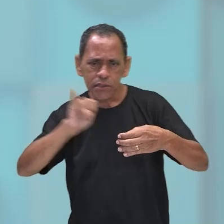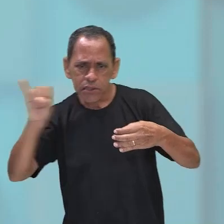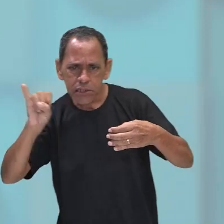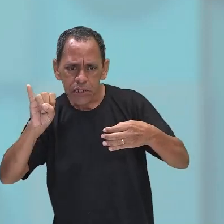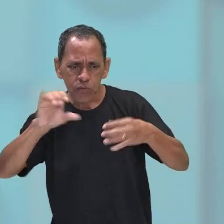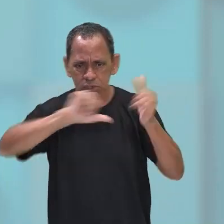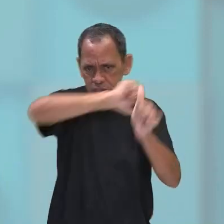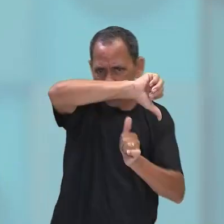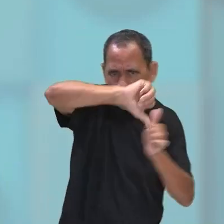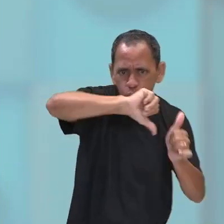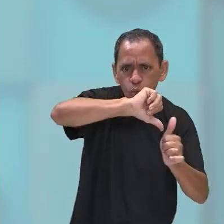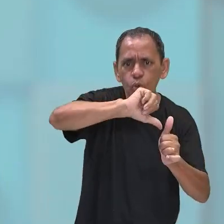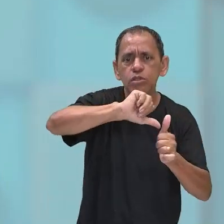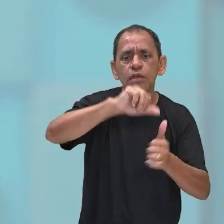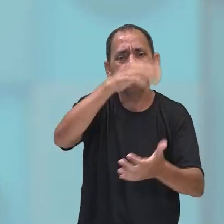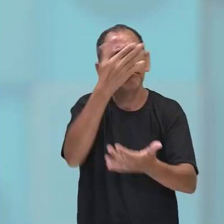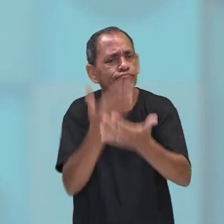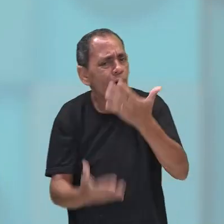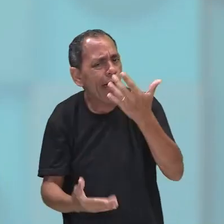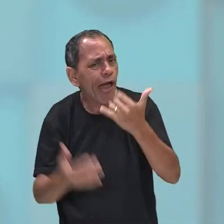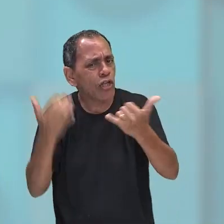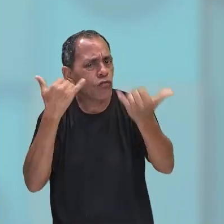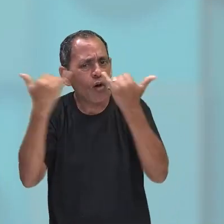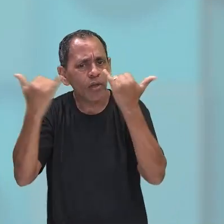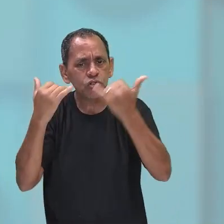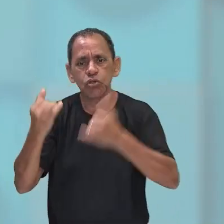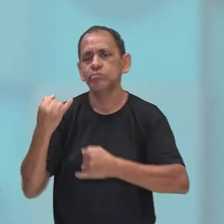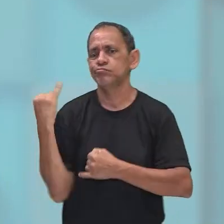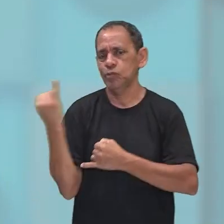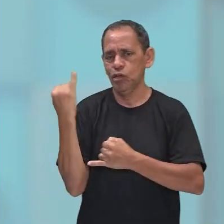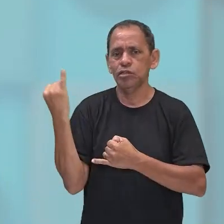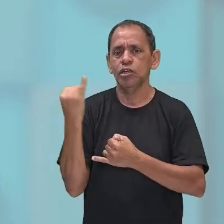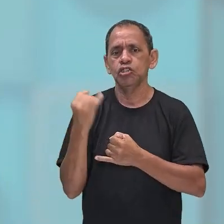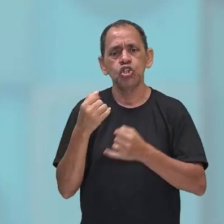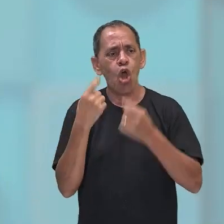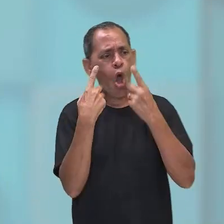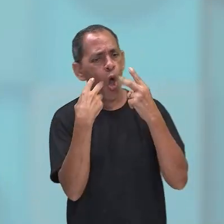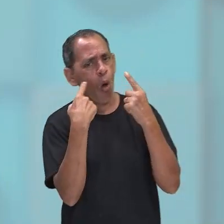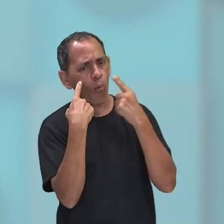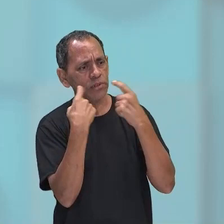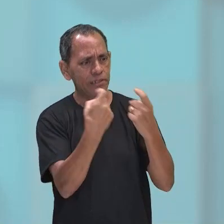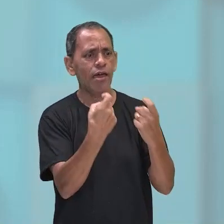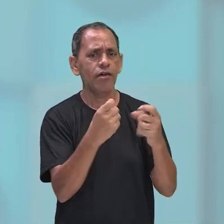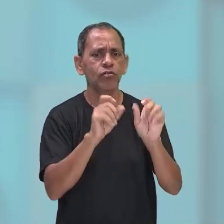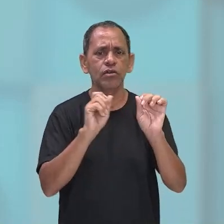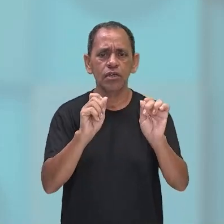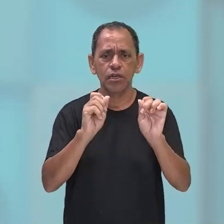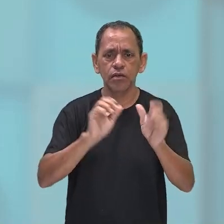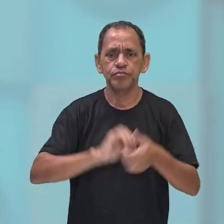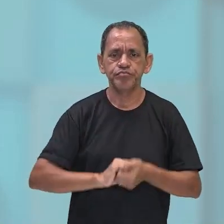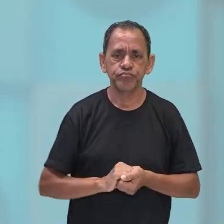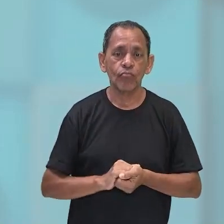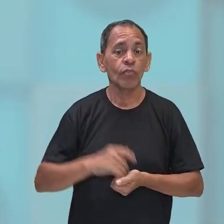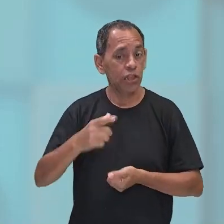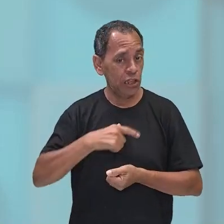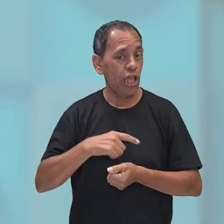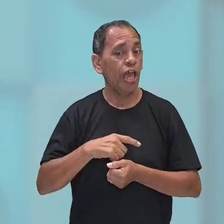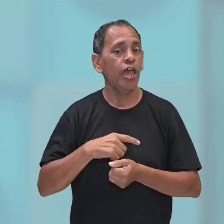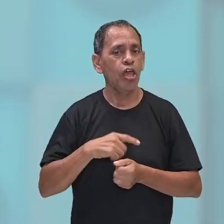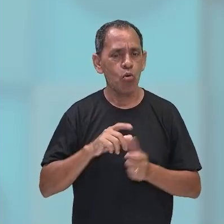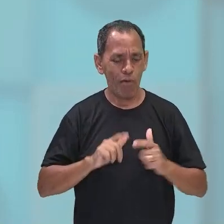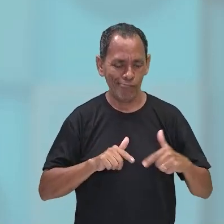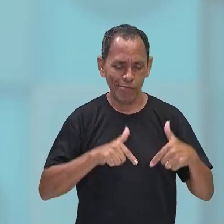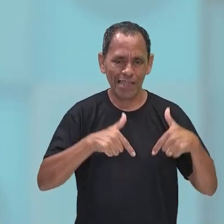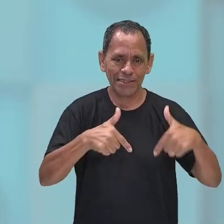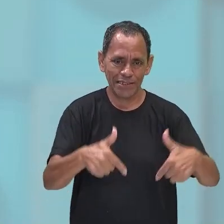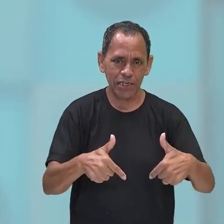informação importante. Então perceba que o substantivo ele vai exercer ali uma função essencial no núcleo, ok? Então perceba que